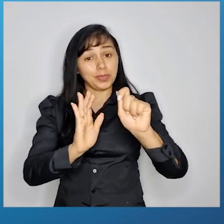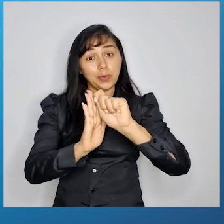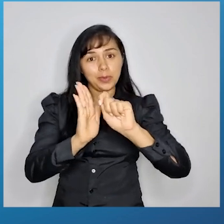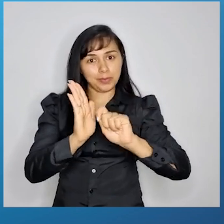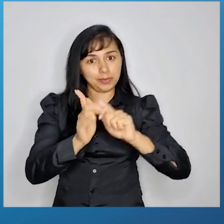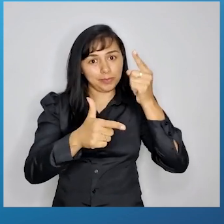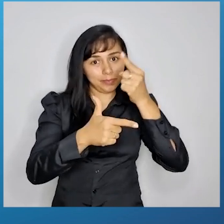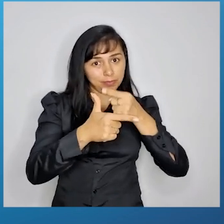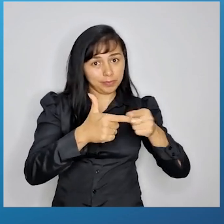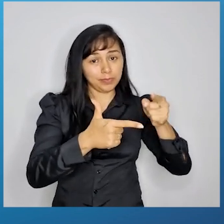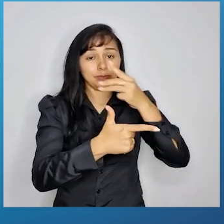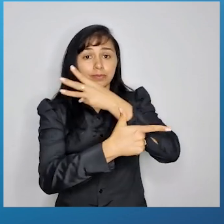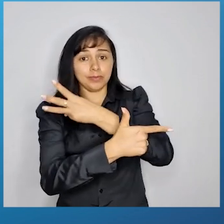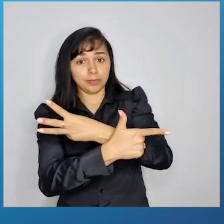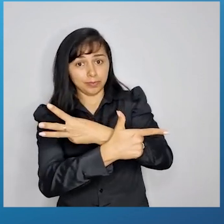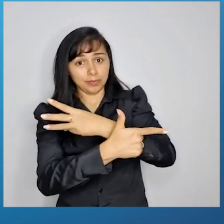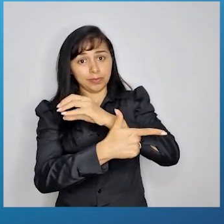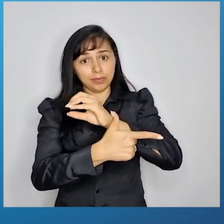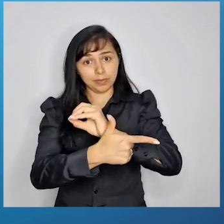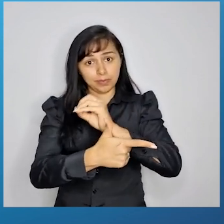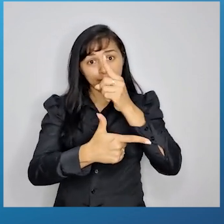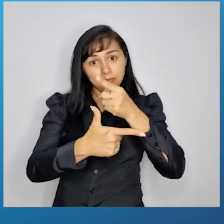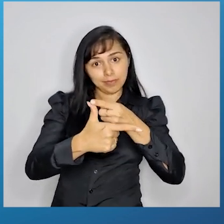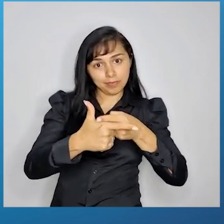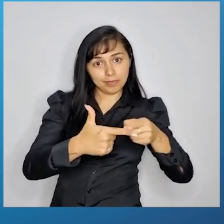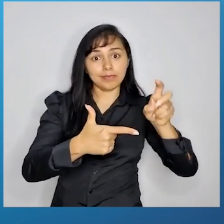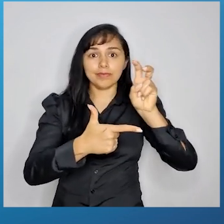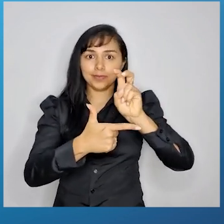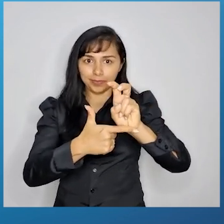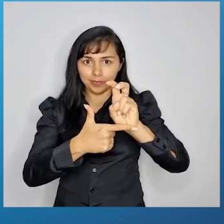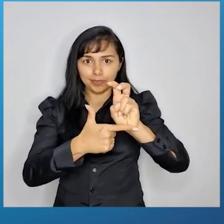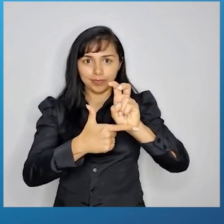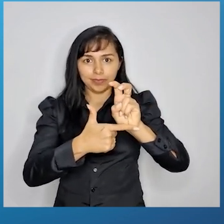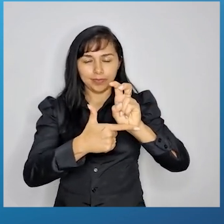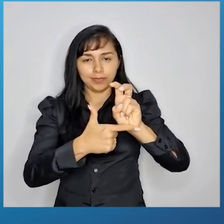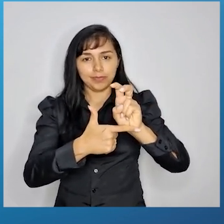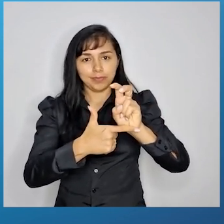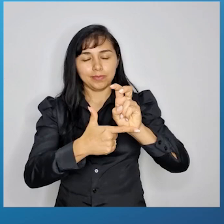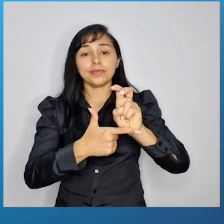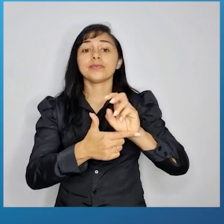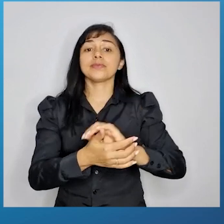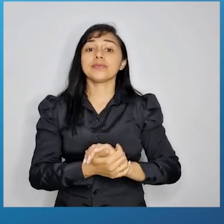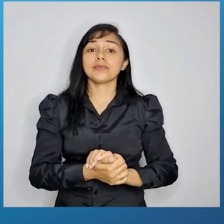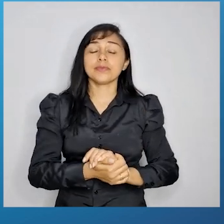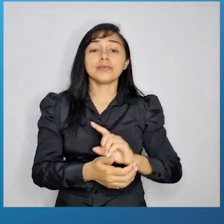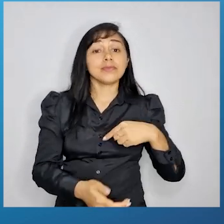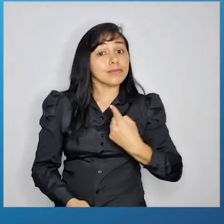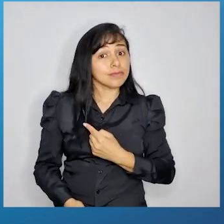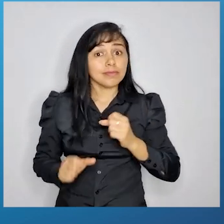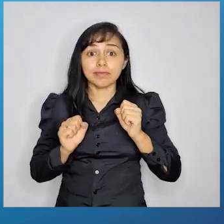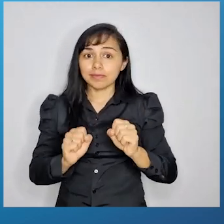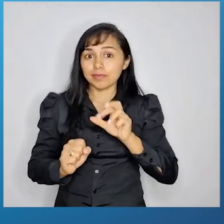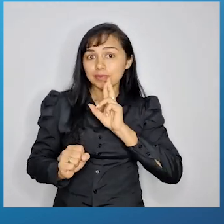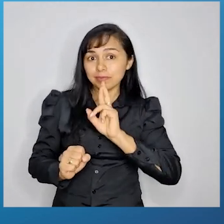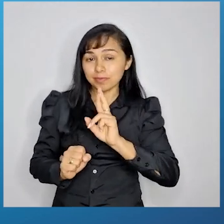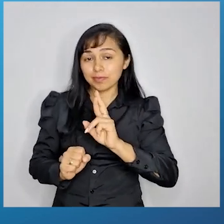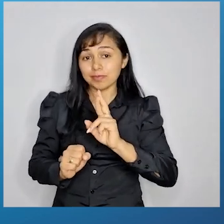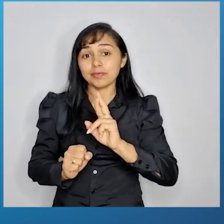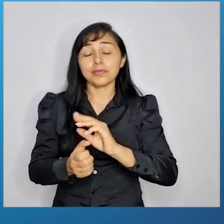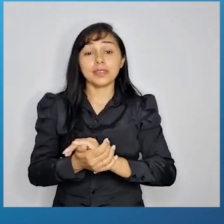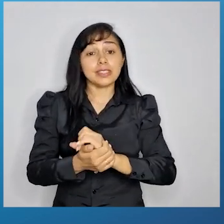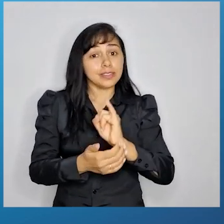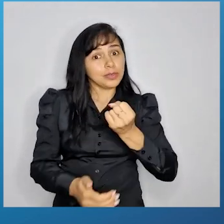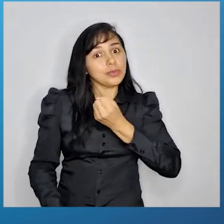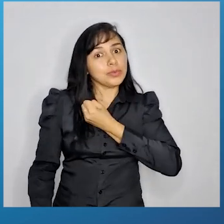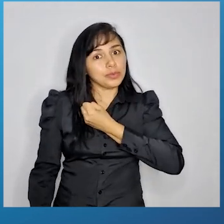o algoritmo 30 dividido para 5. Só que nós conseguimos resolver, quando é um